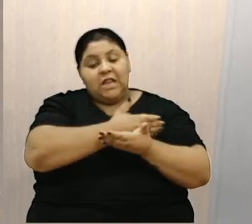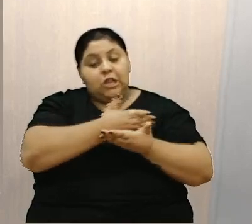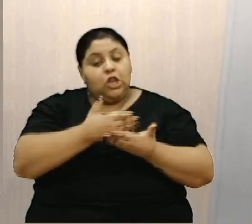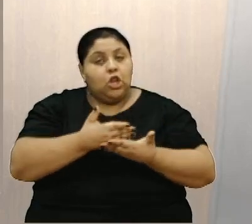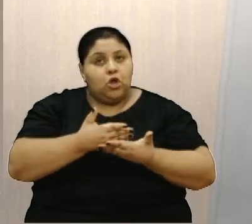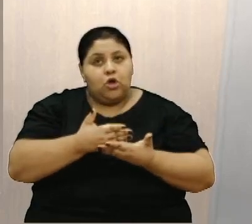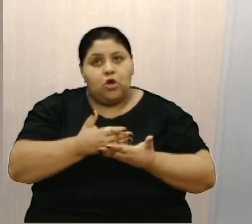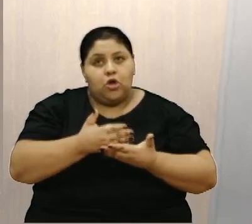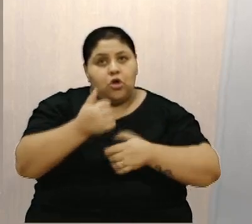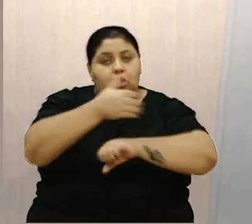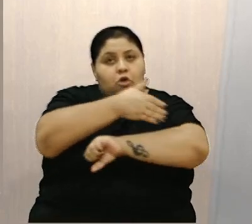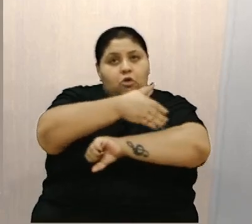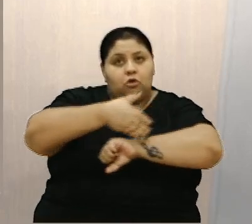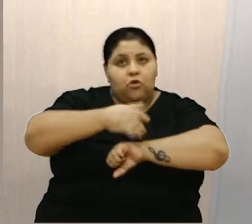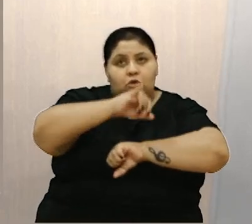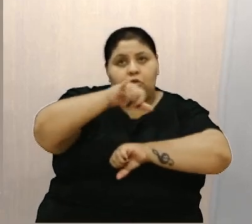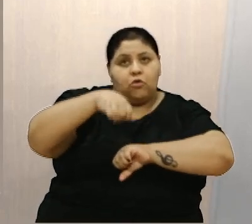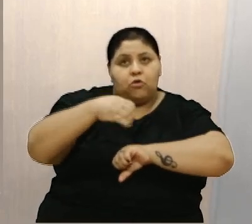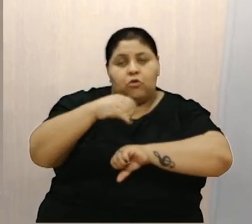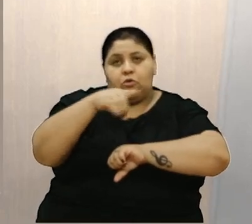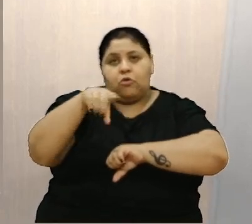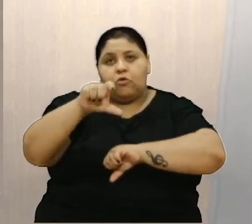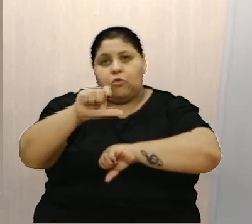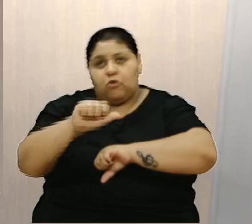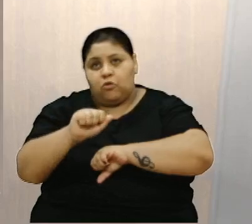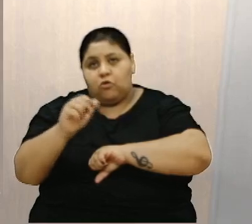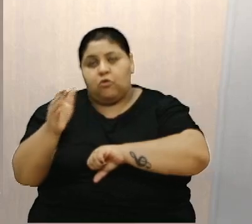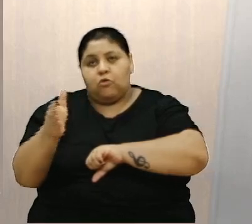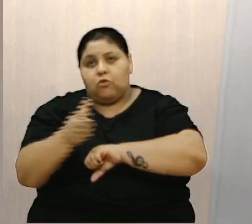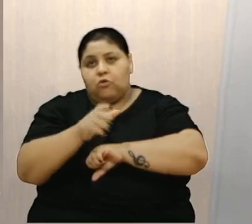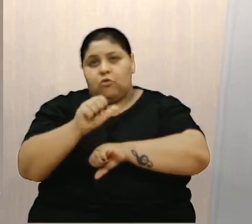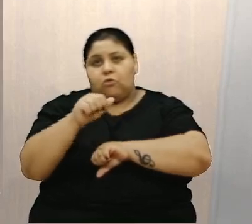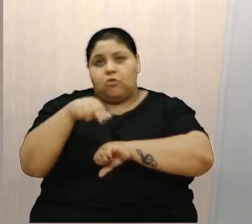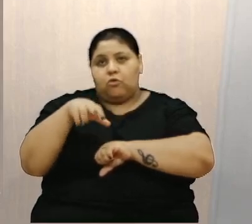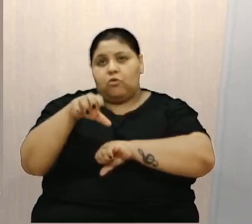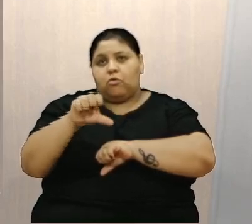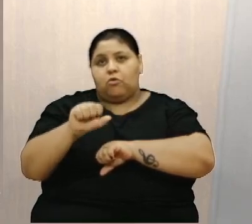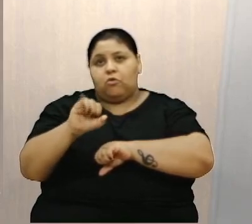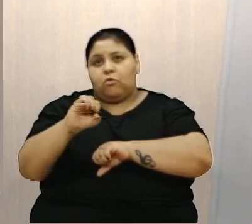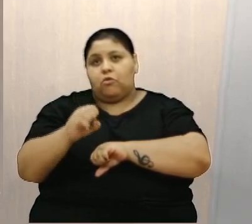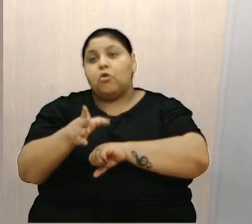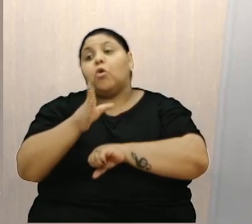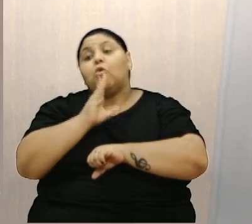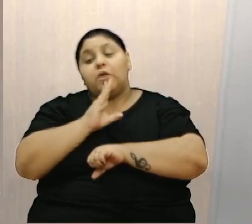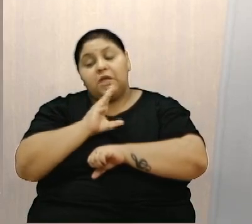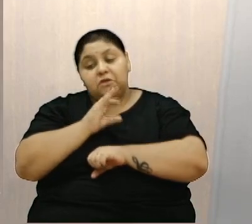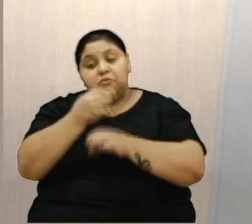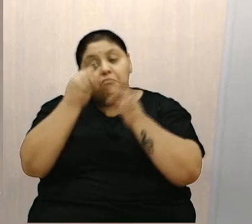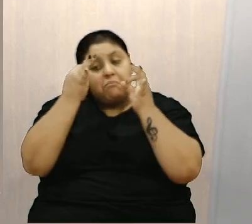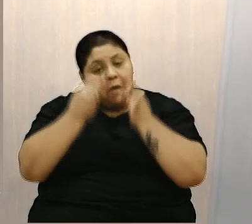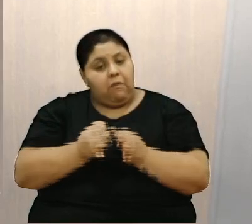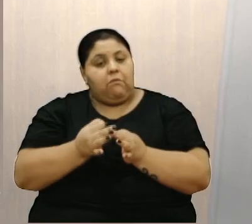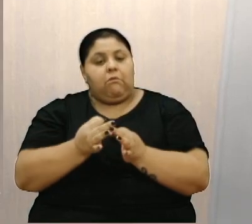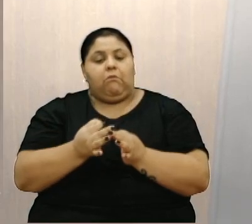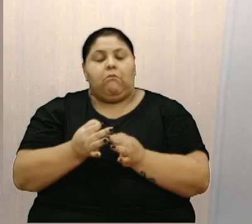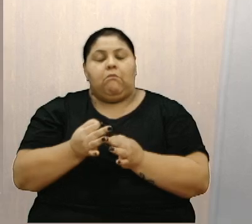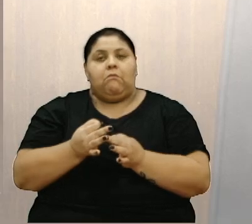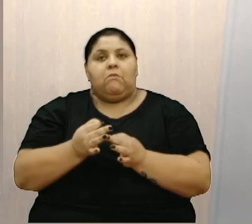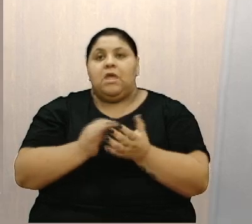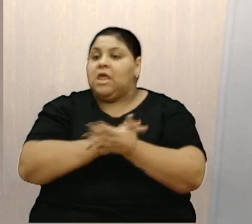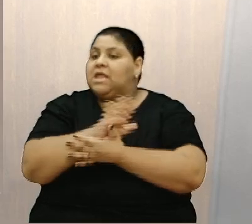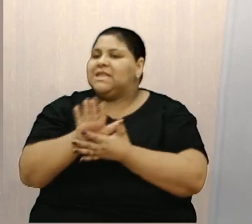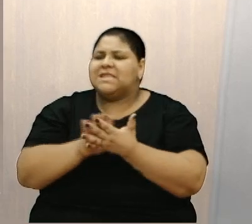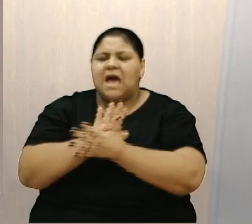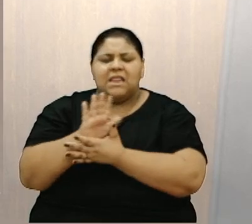É na rua João da Costa com Anísio Borges, conheço muito bem a localidade, imagina, me criei ali. Enfim, e nada do que